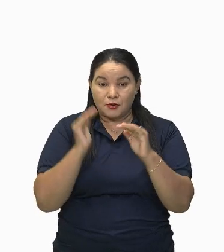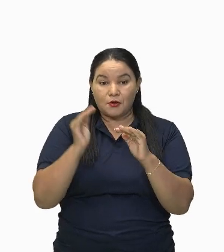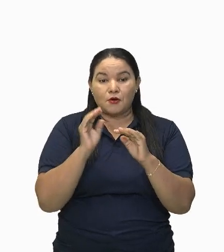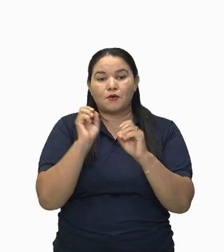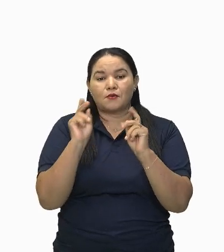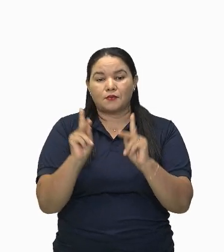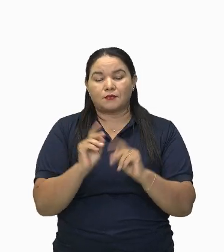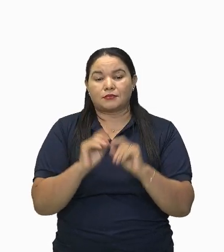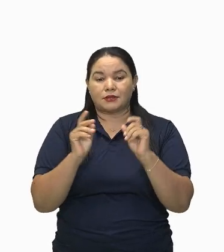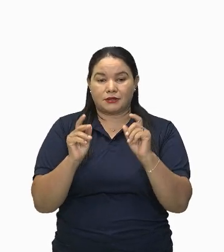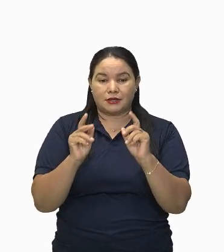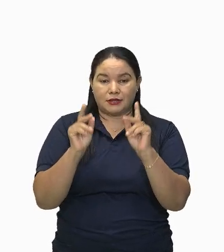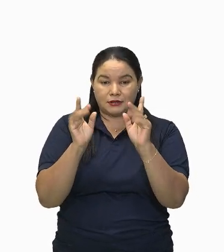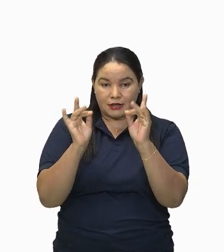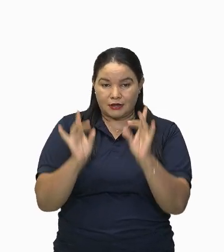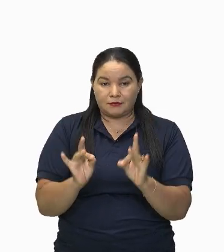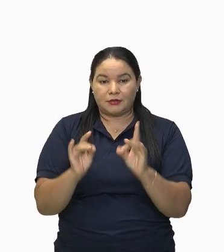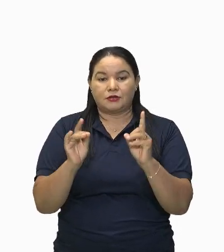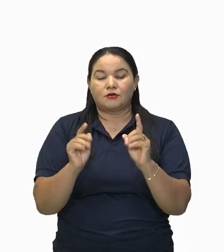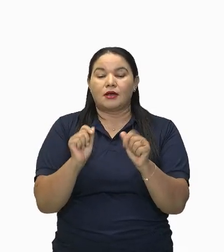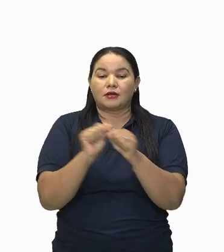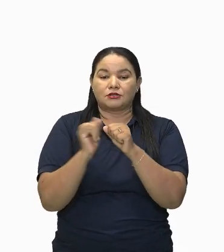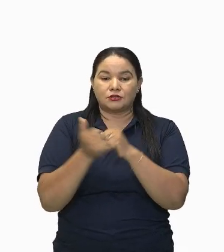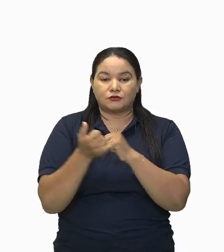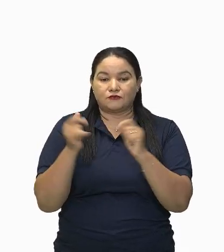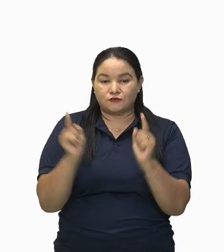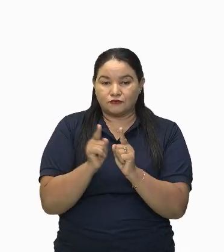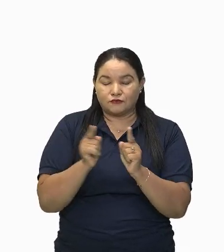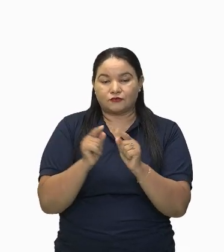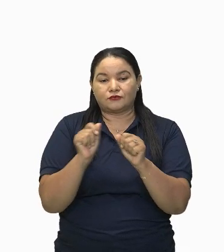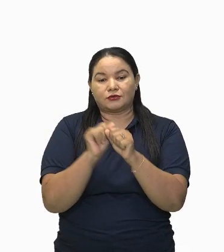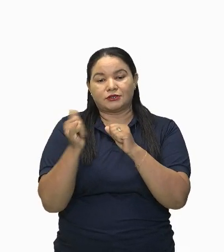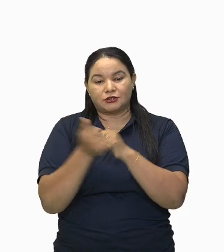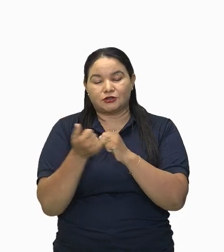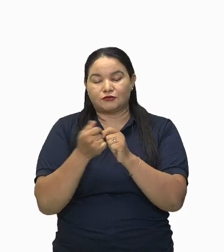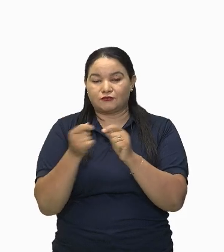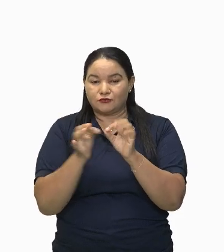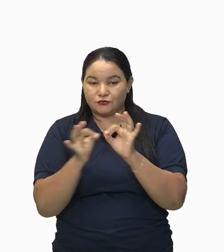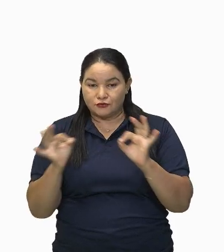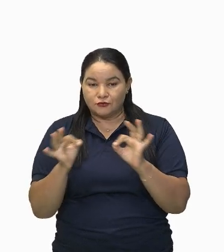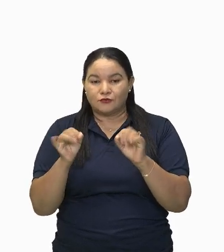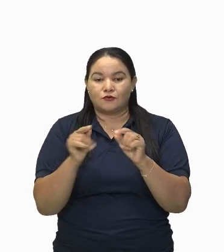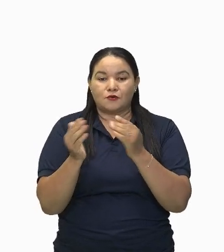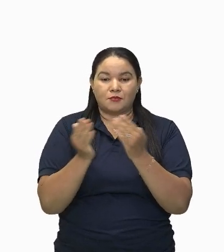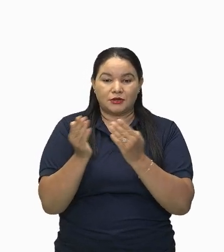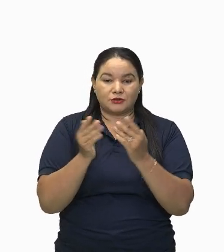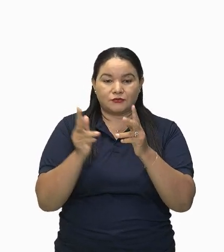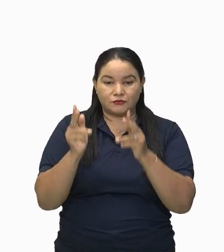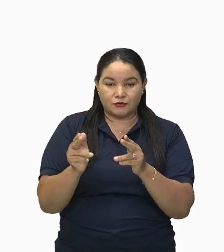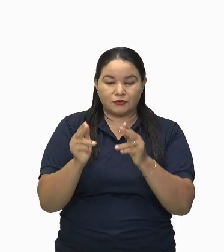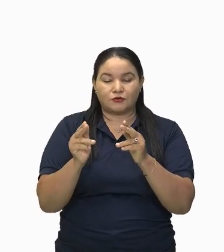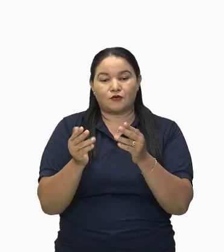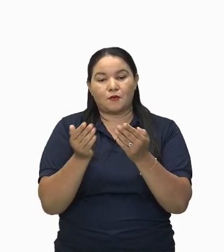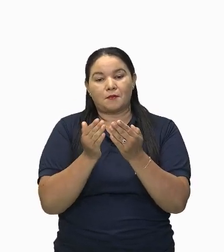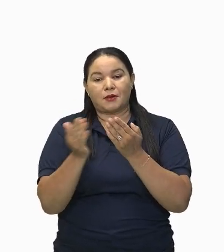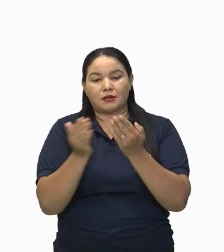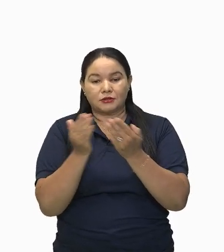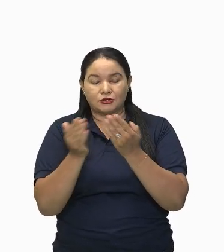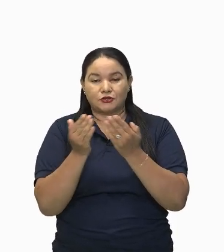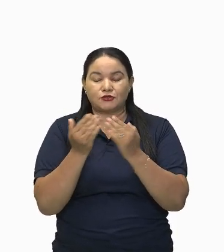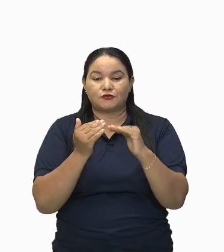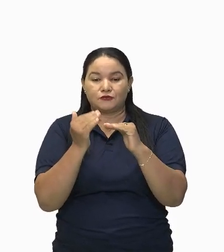superlativos. Detalhamento: adjetivos curtos, adjetivos longos, comparativos de igualdade, comparativo